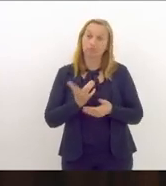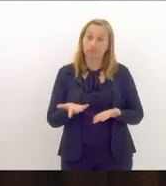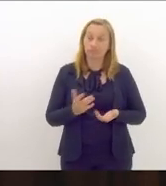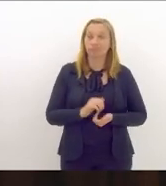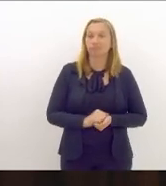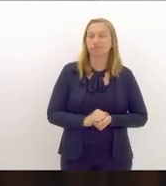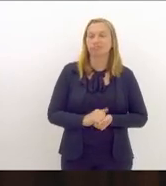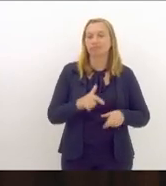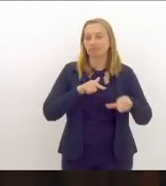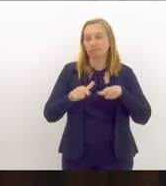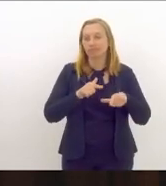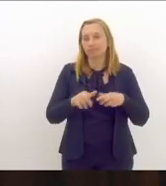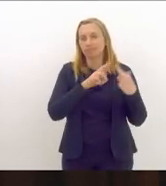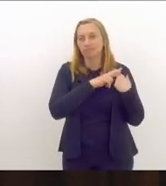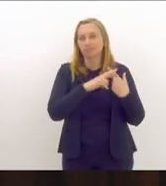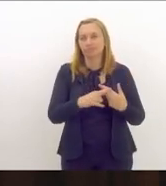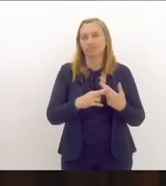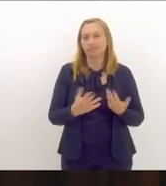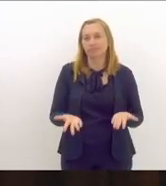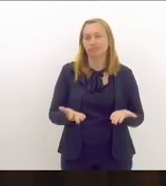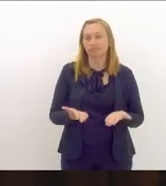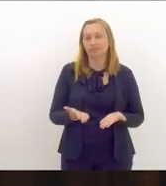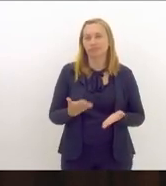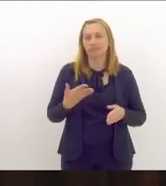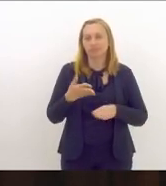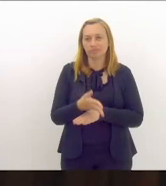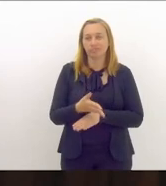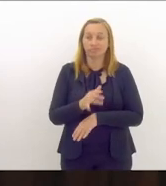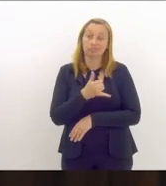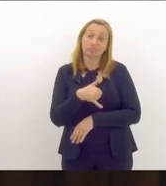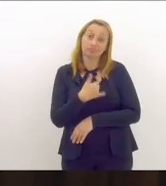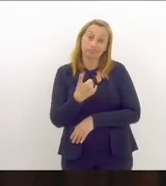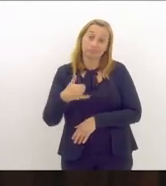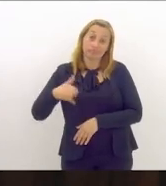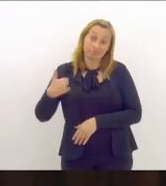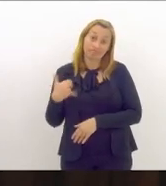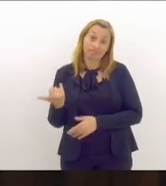né, de trabalho e responsabilidade, e a gente já chega nessa idade